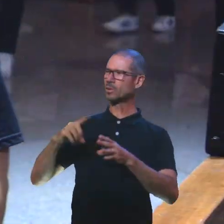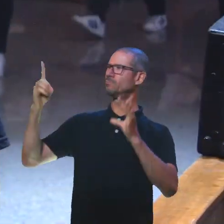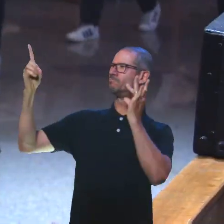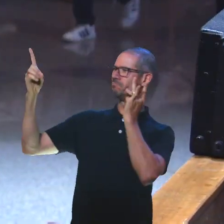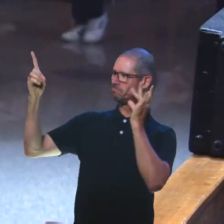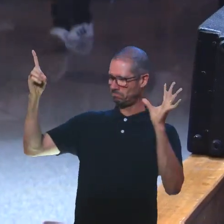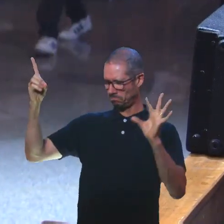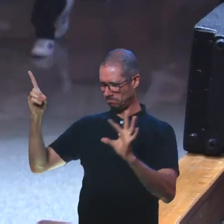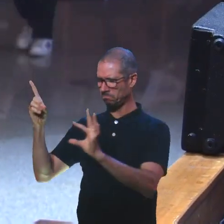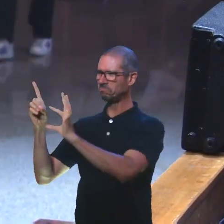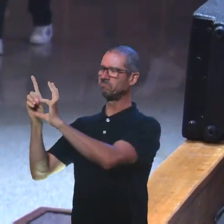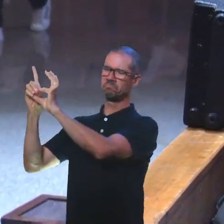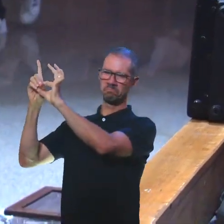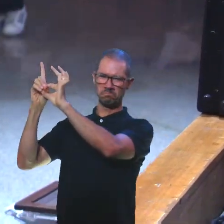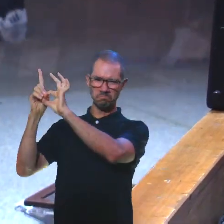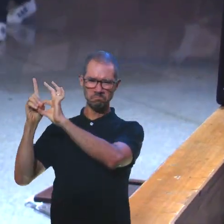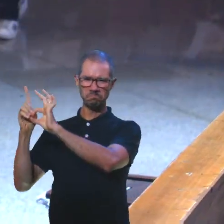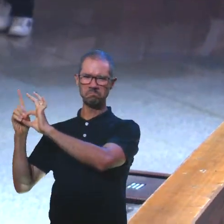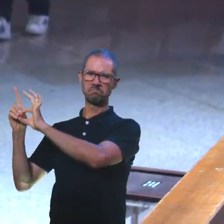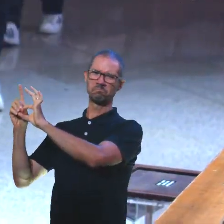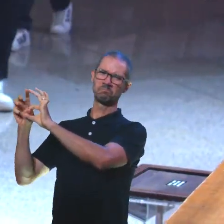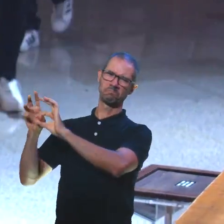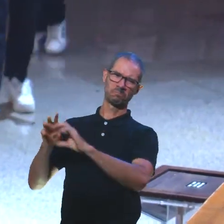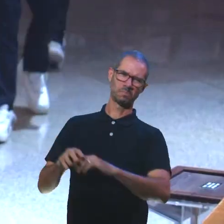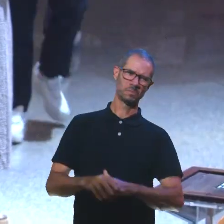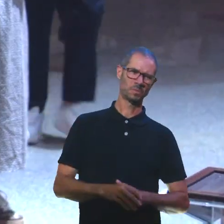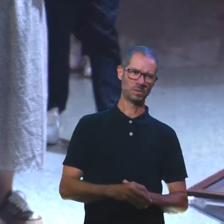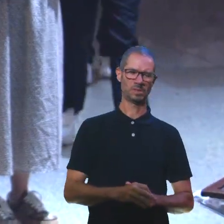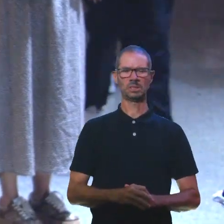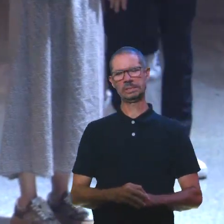presença. Oh, Senhor.